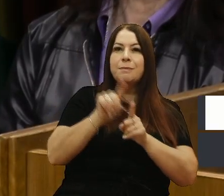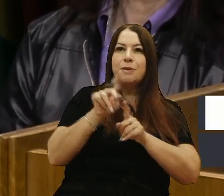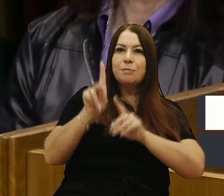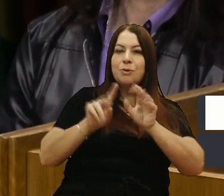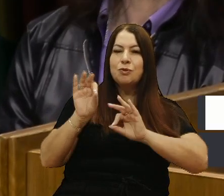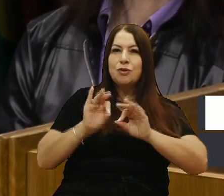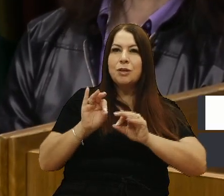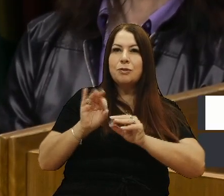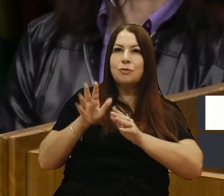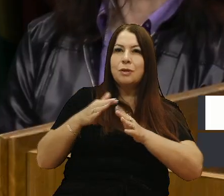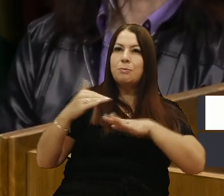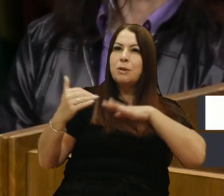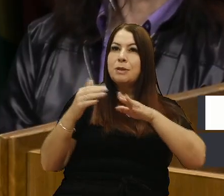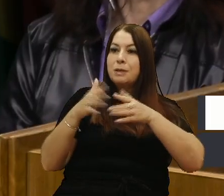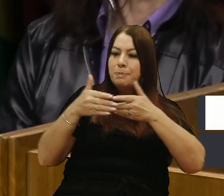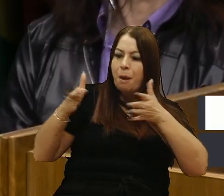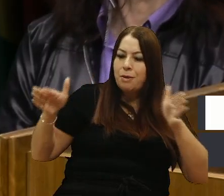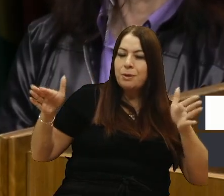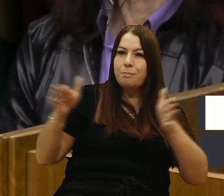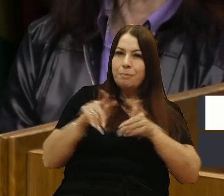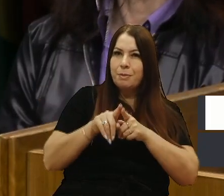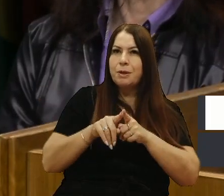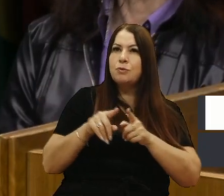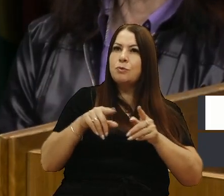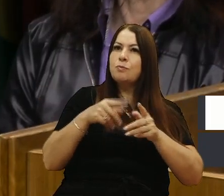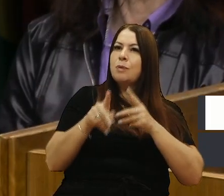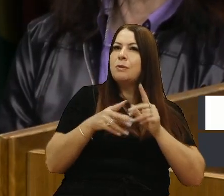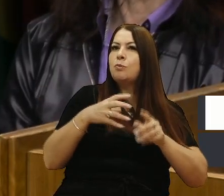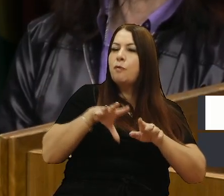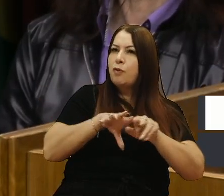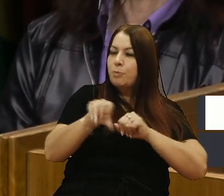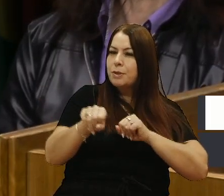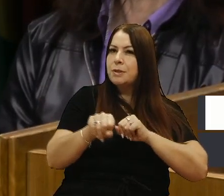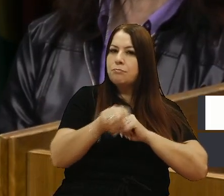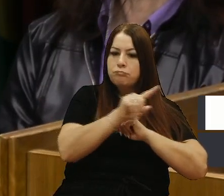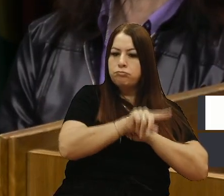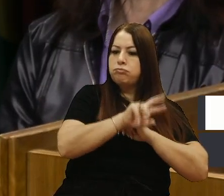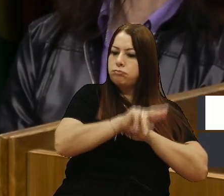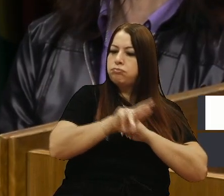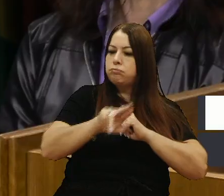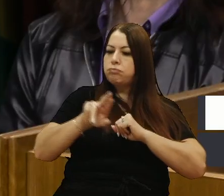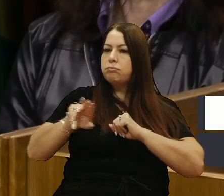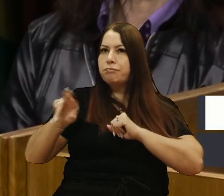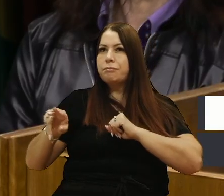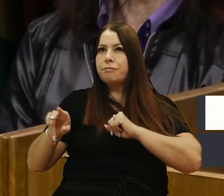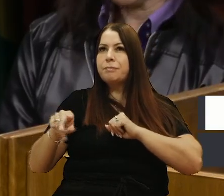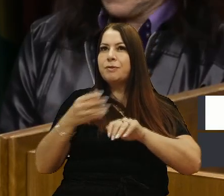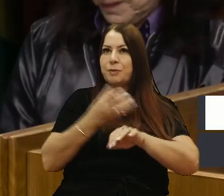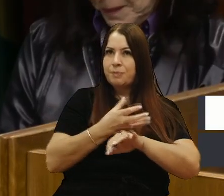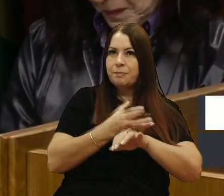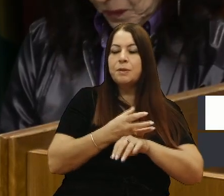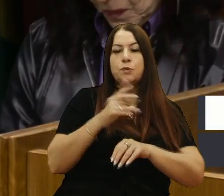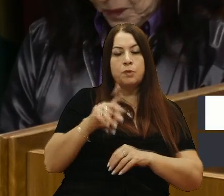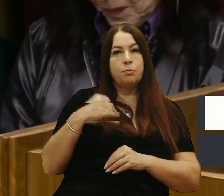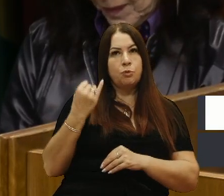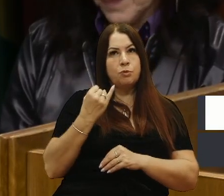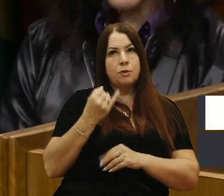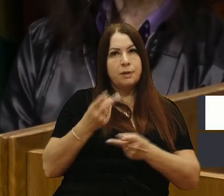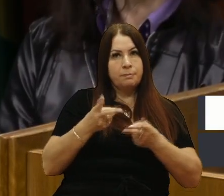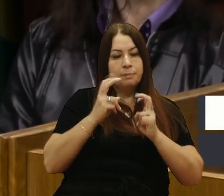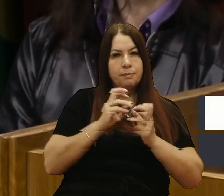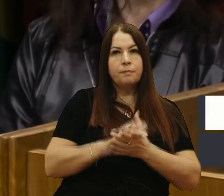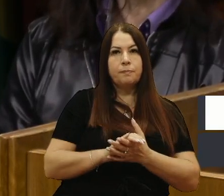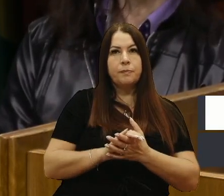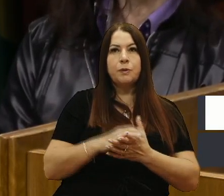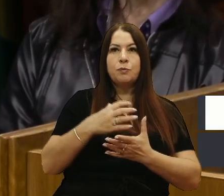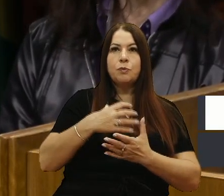de mobilidade e de espaços abertos. Então, trata-se de uma formação bem multidisciplinar, e isso é importante que a gente perceba.